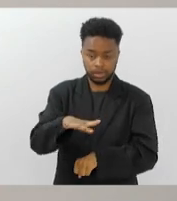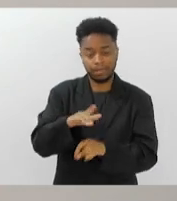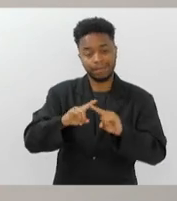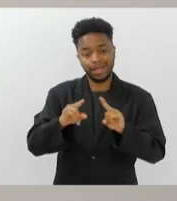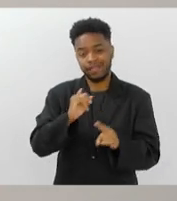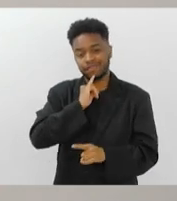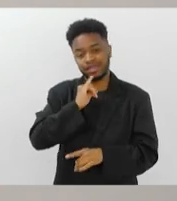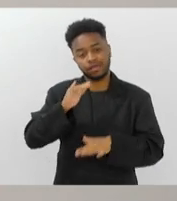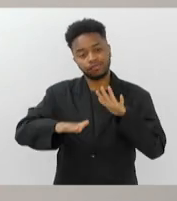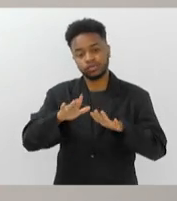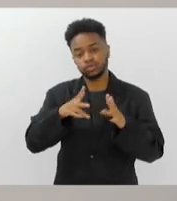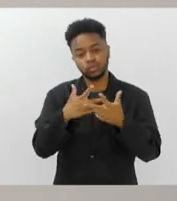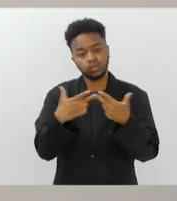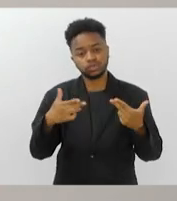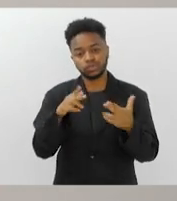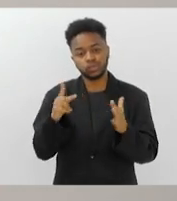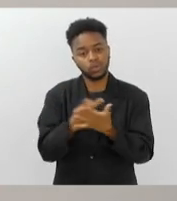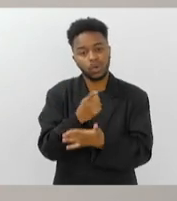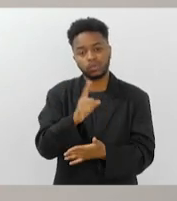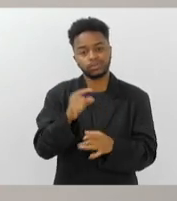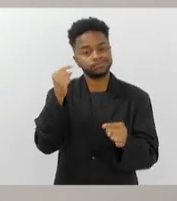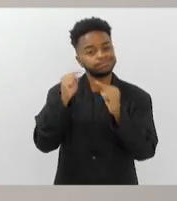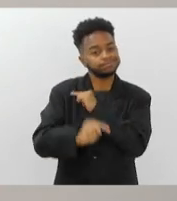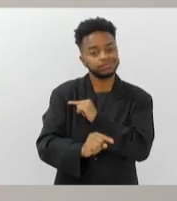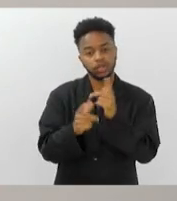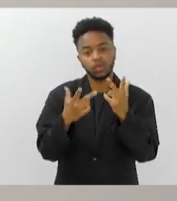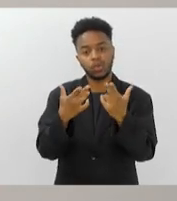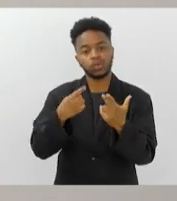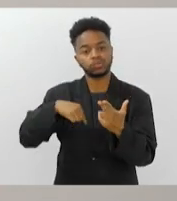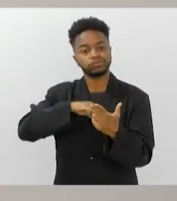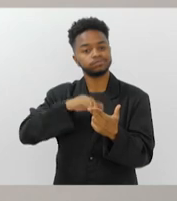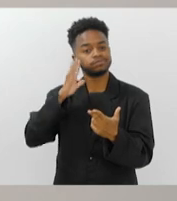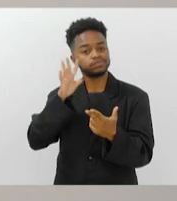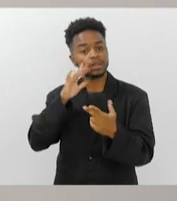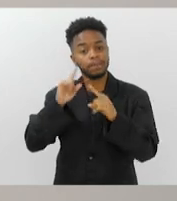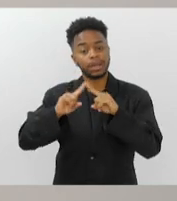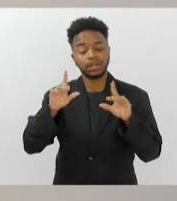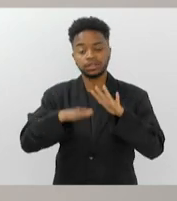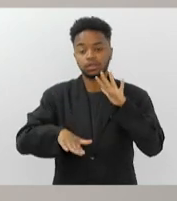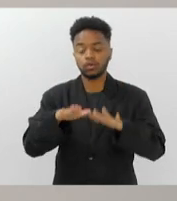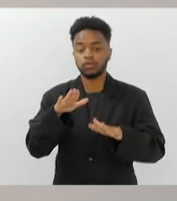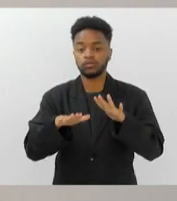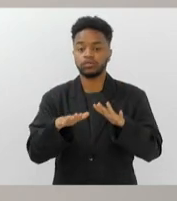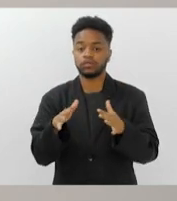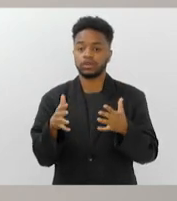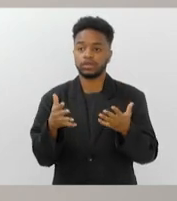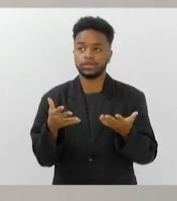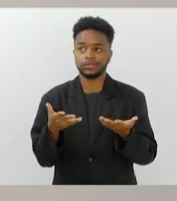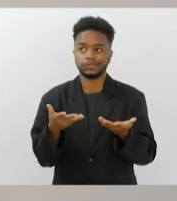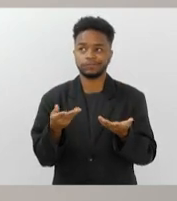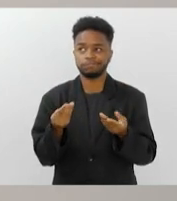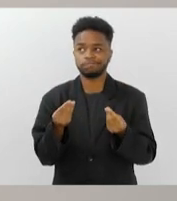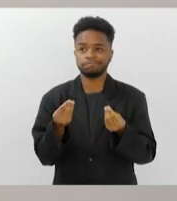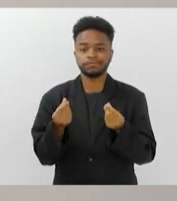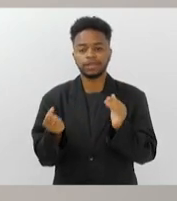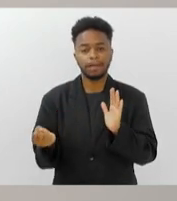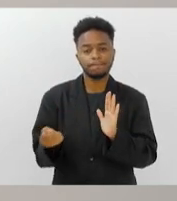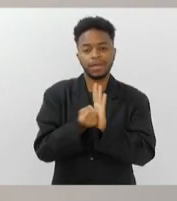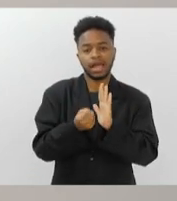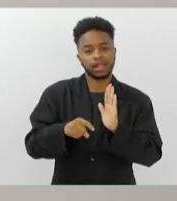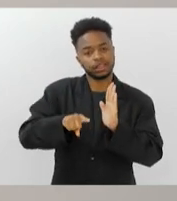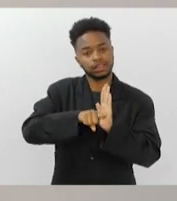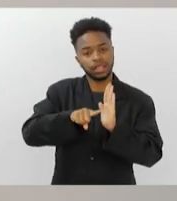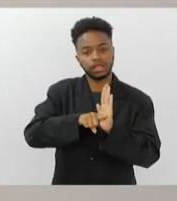as coisas acontec como se pretende E e esse é o episódio talvez a a o episódio que vai marcar negativamente a